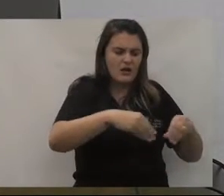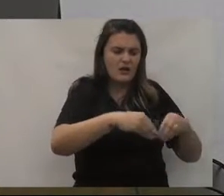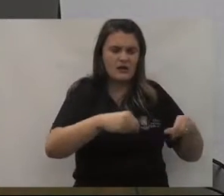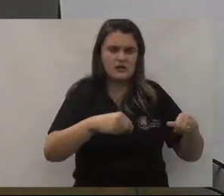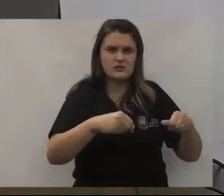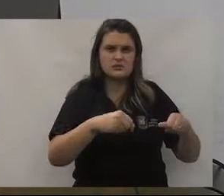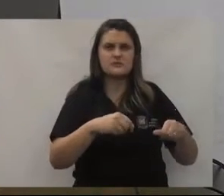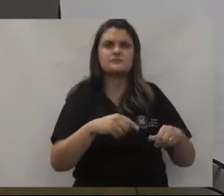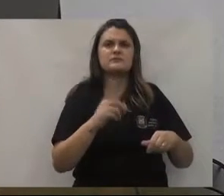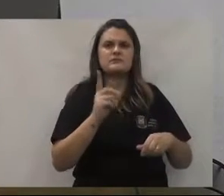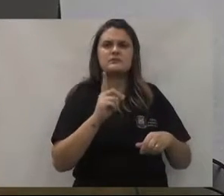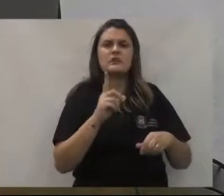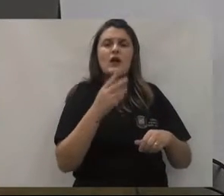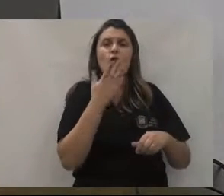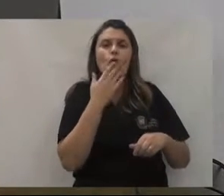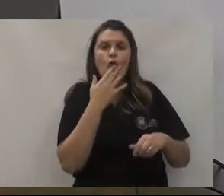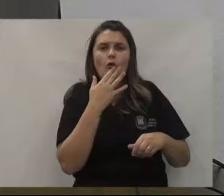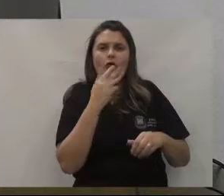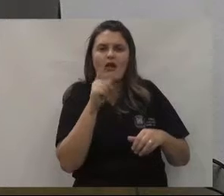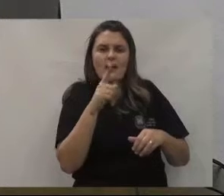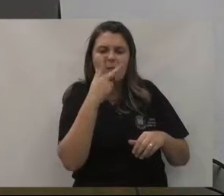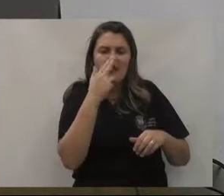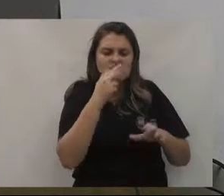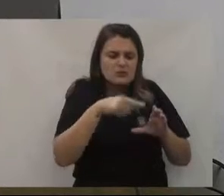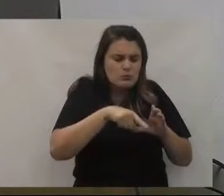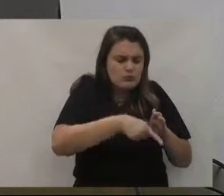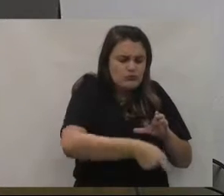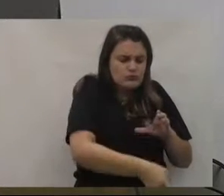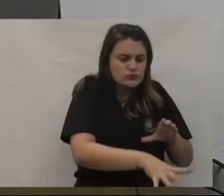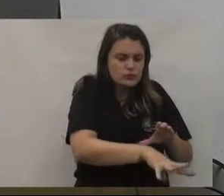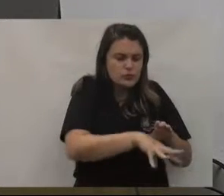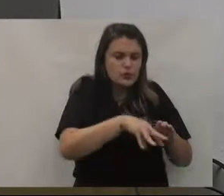não é uma cor branca. Então, vocês podem observar isso aí.